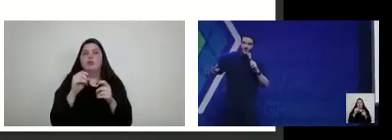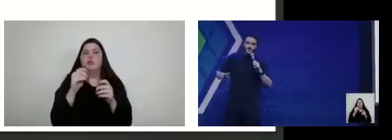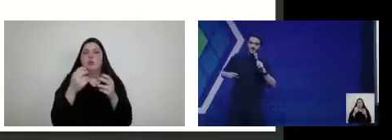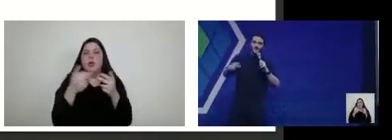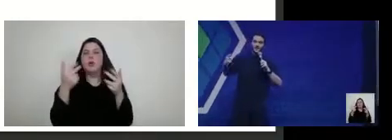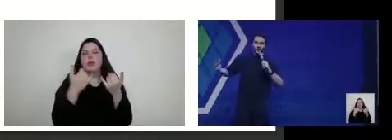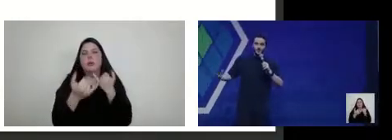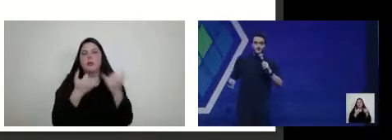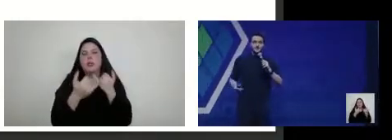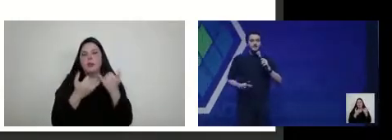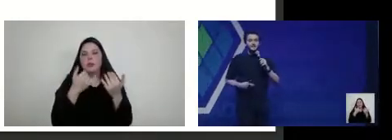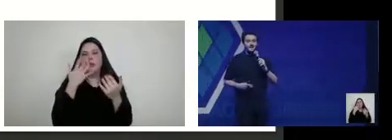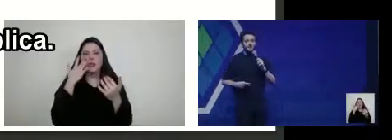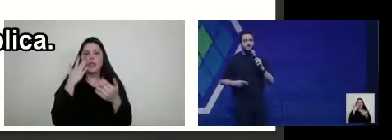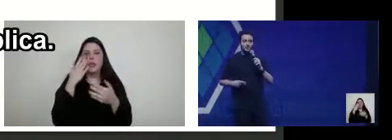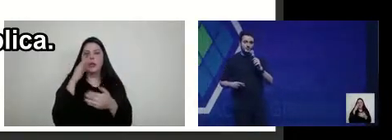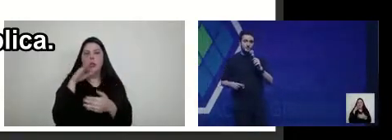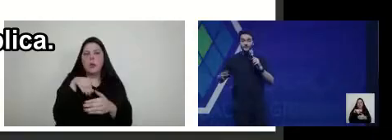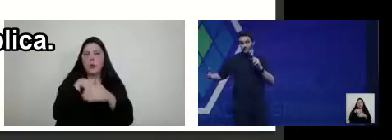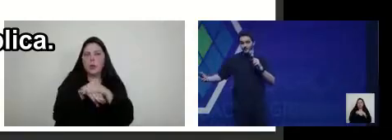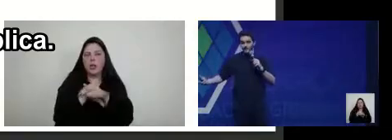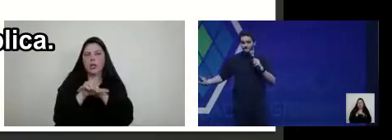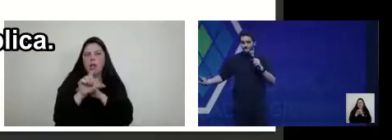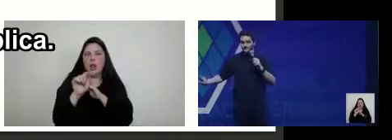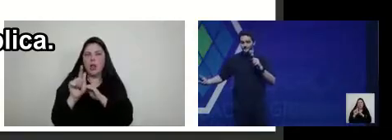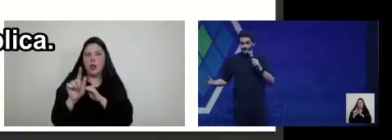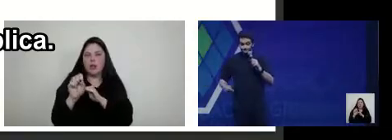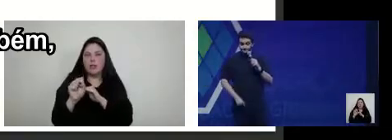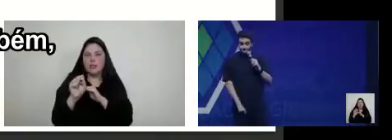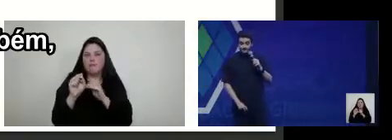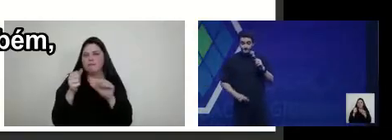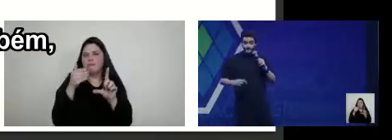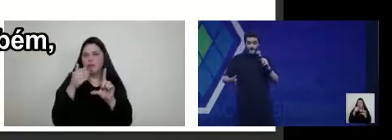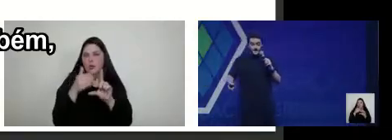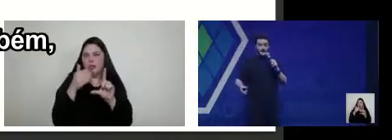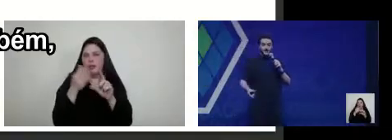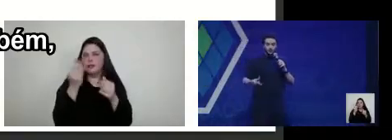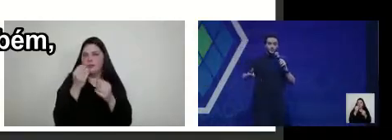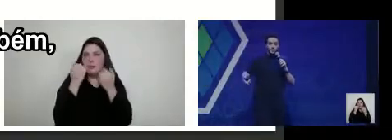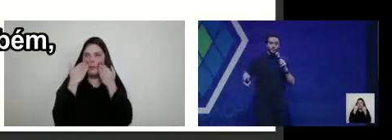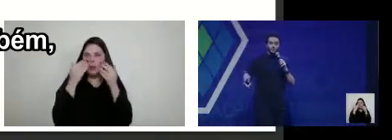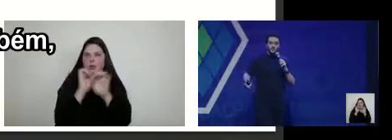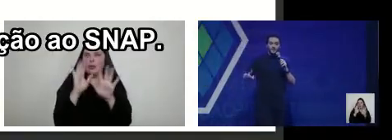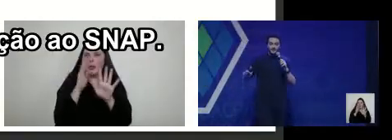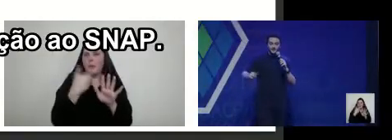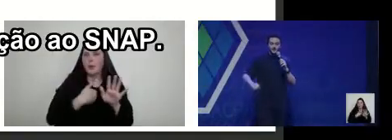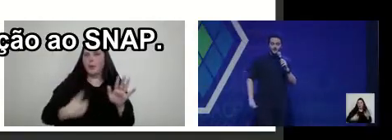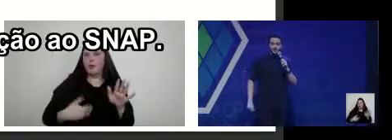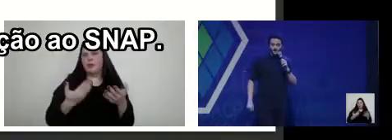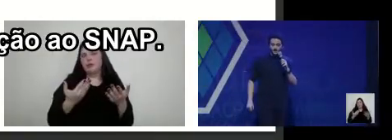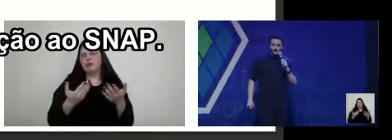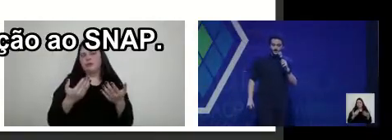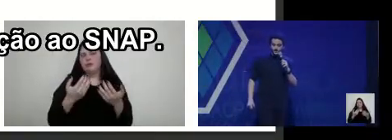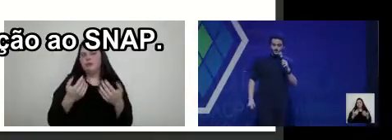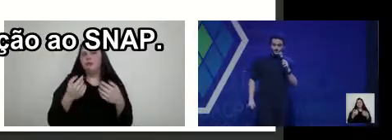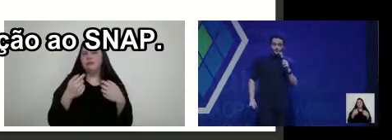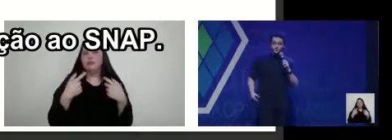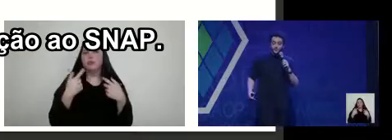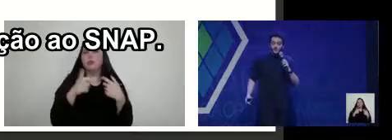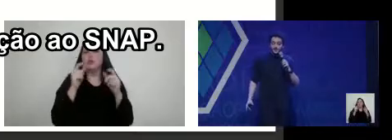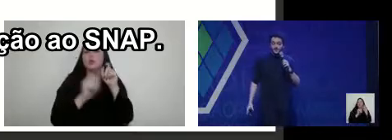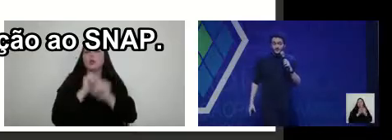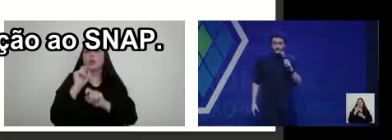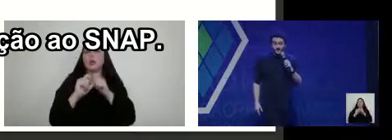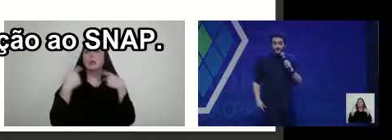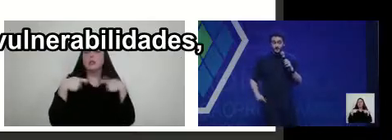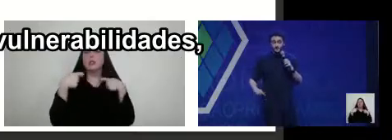não sei, armazena logs, seja exposto de forma pública. Tá? E aqui outros pontos também que são muito